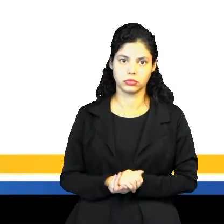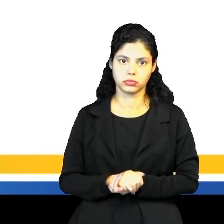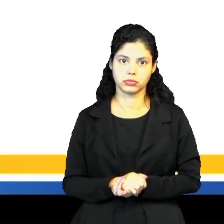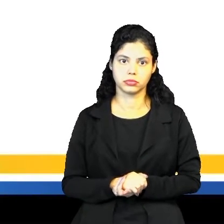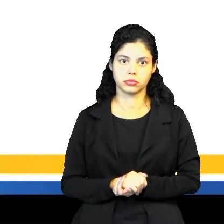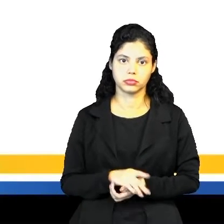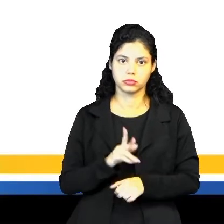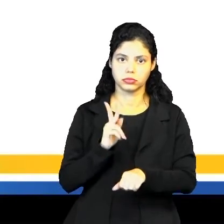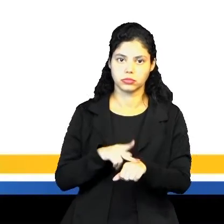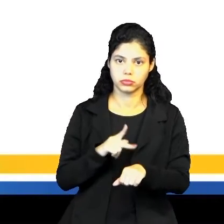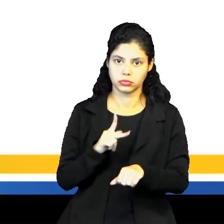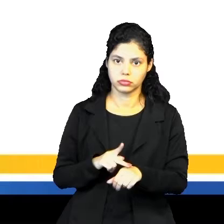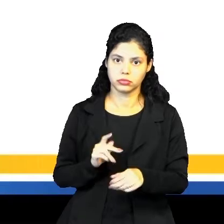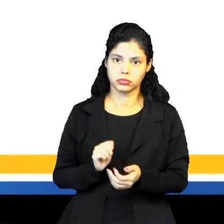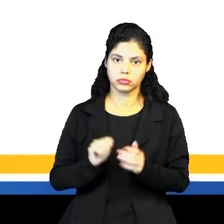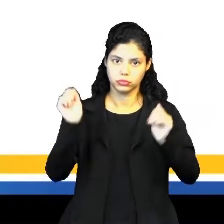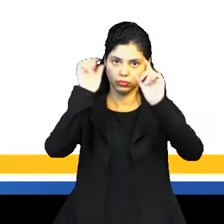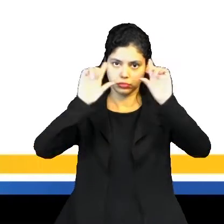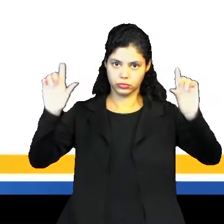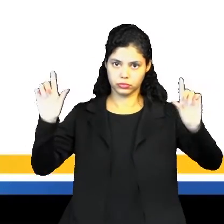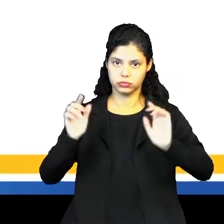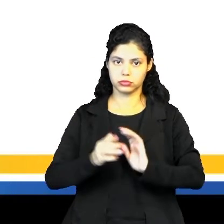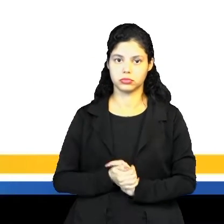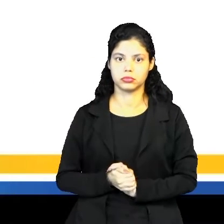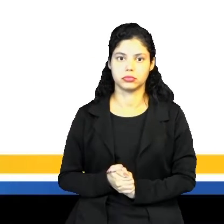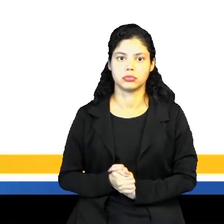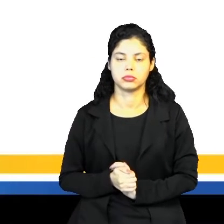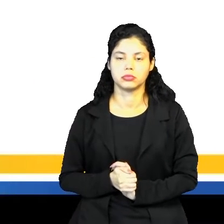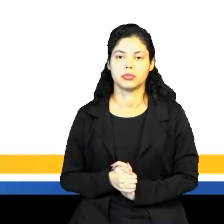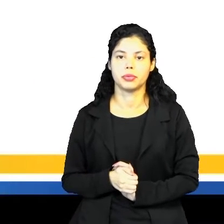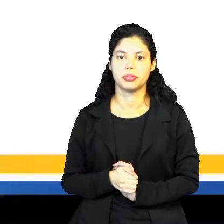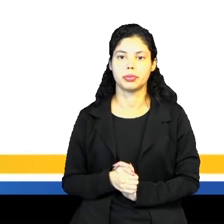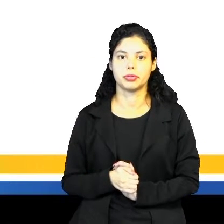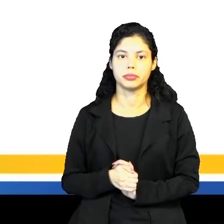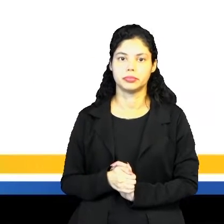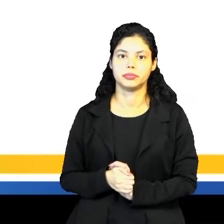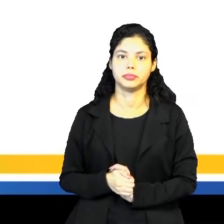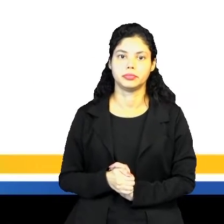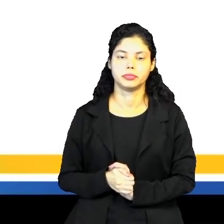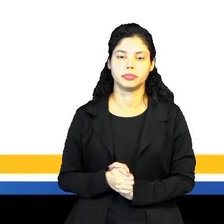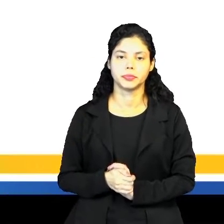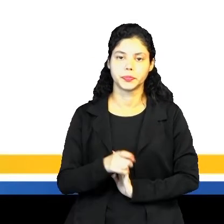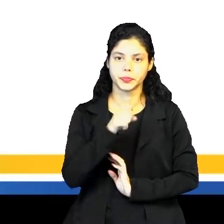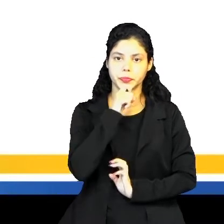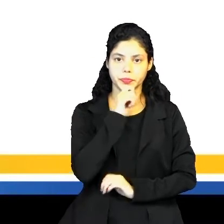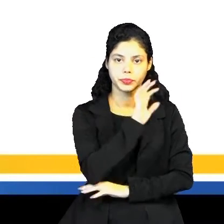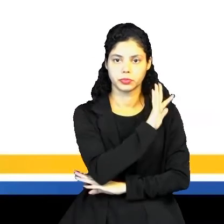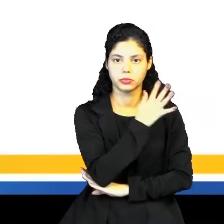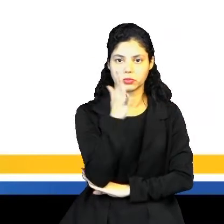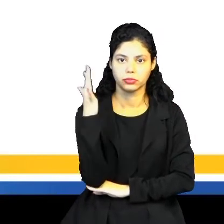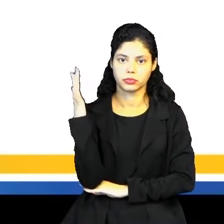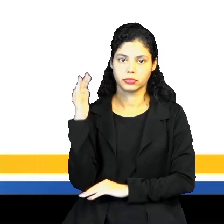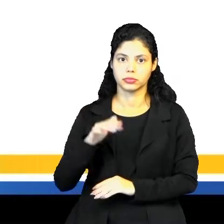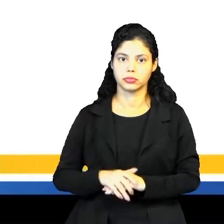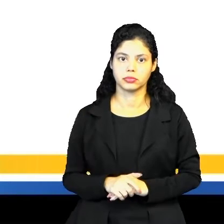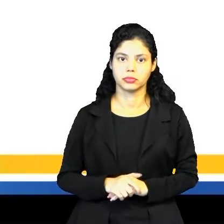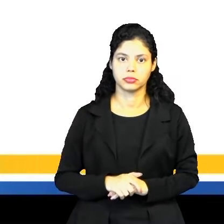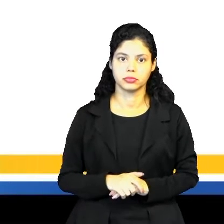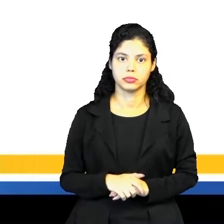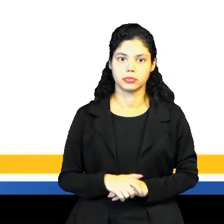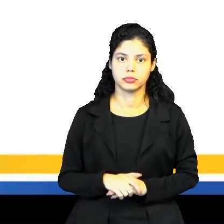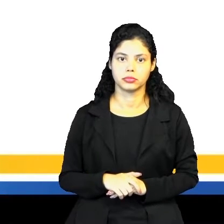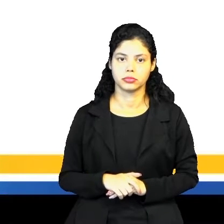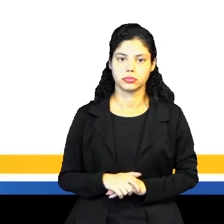Las Pedras de Cielo, as pedras do céu. Jardim de Inverno, Jardim do Inverno. E Defeitos